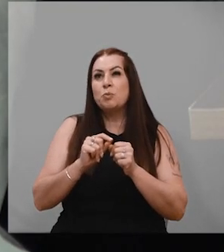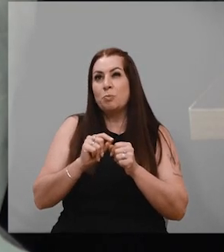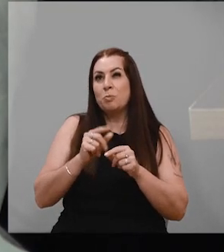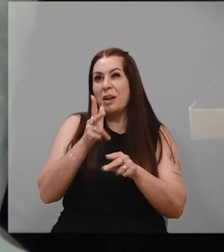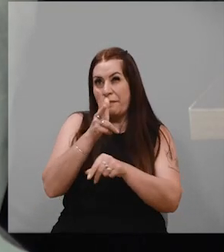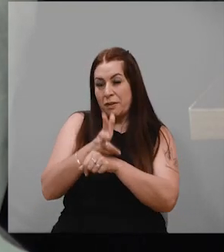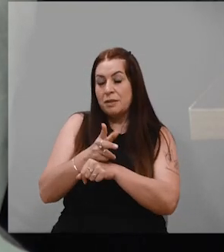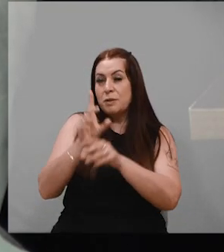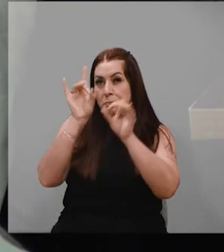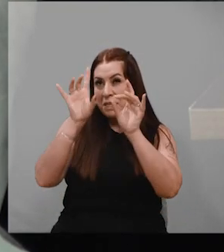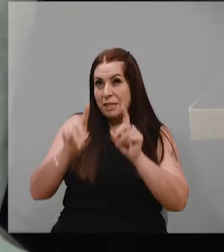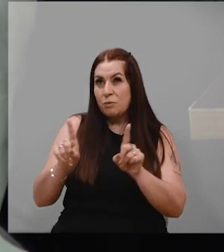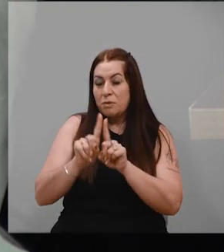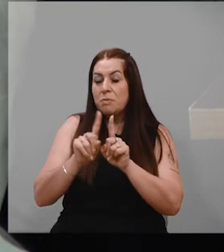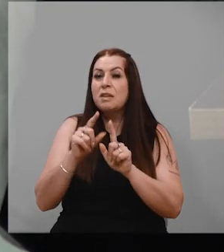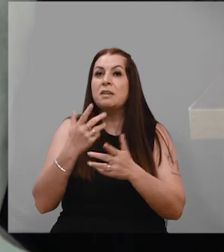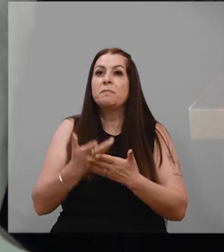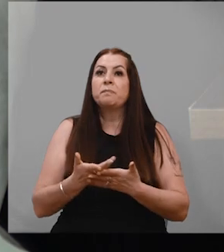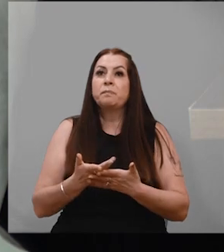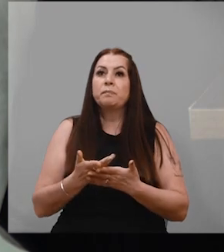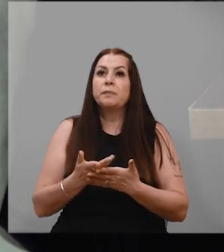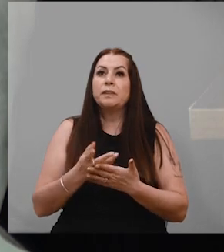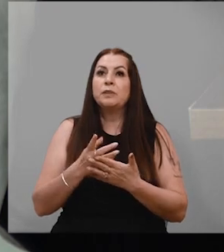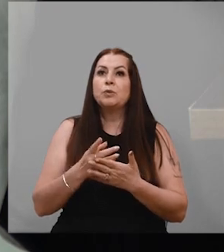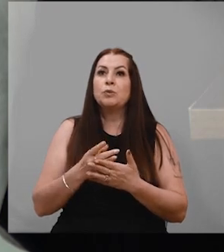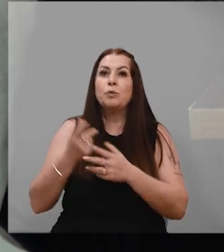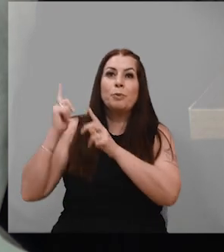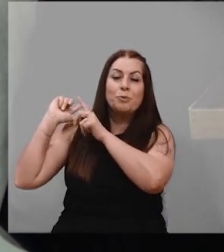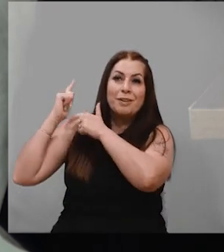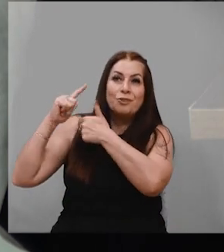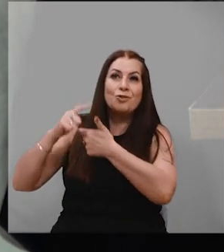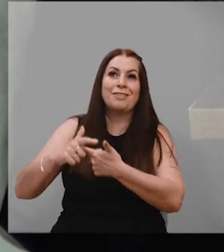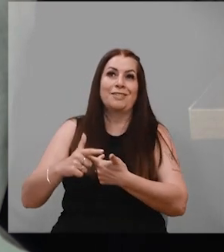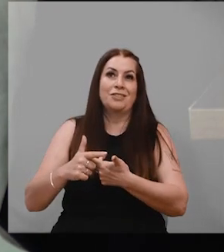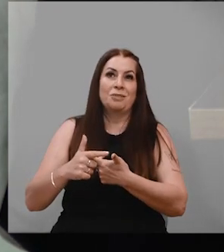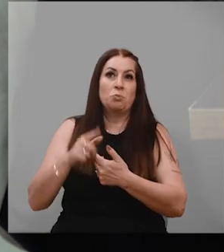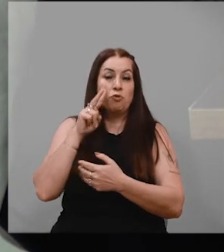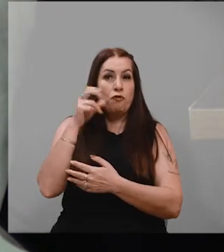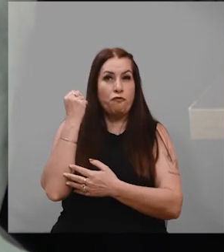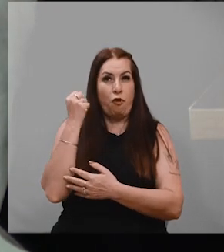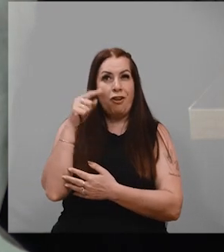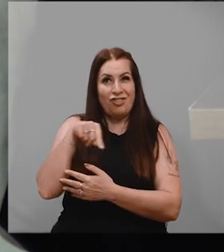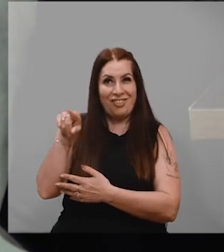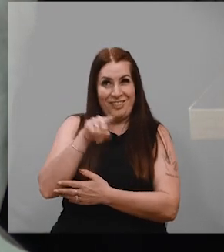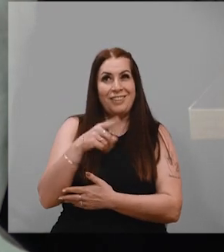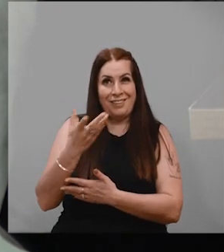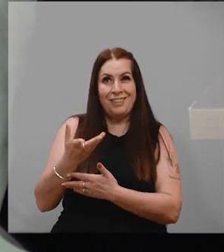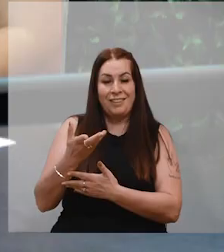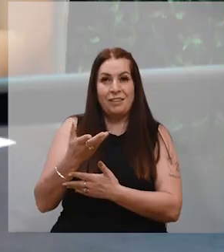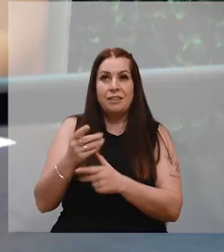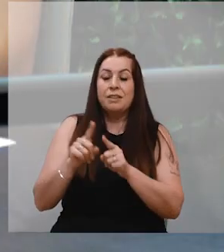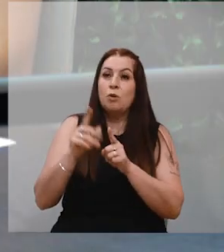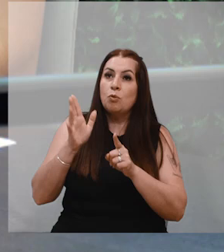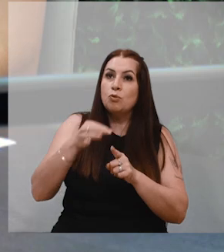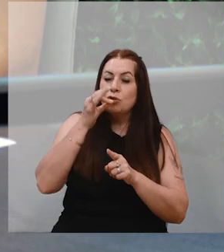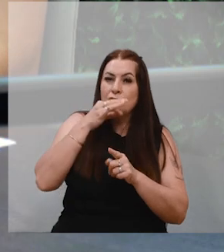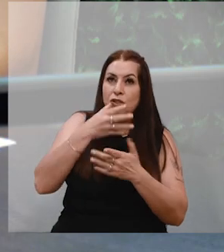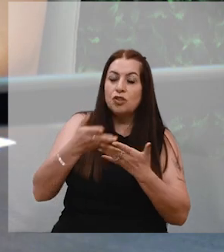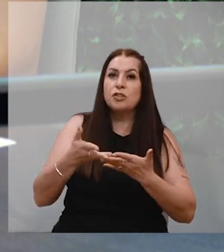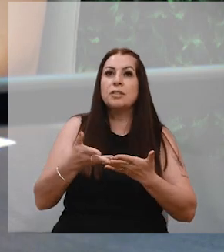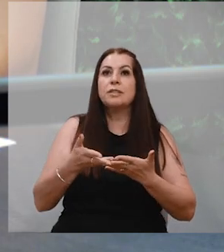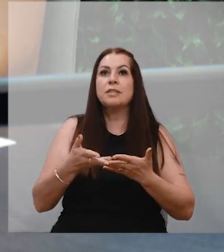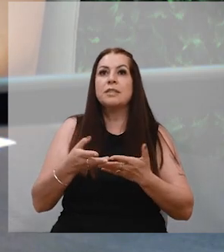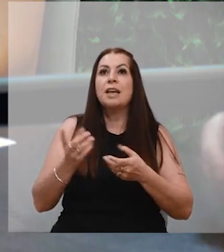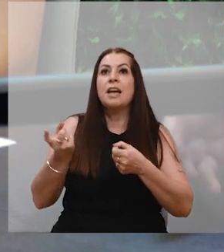que é a questão do tradicionalismo, que é muito forte na nossa cidade. Hoje, Caxias do Sul é a